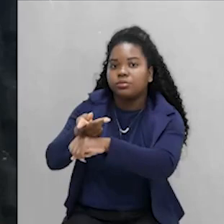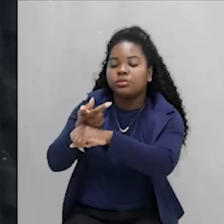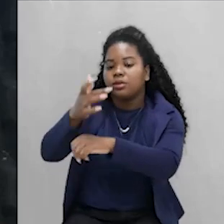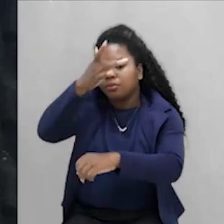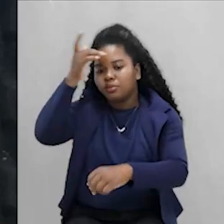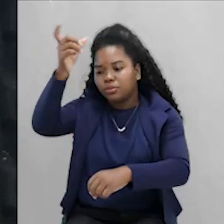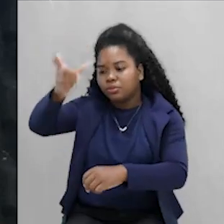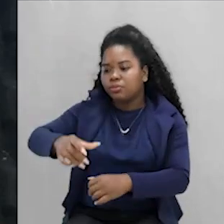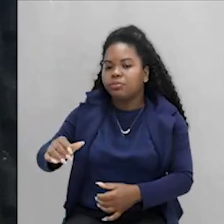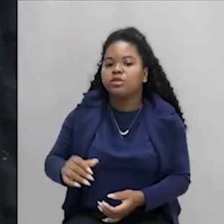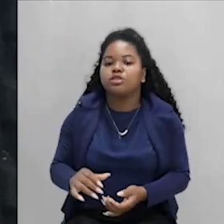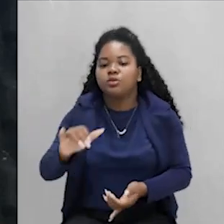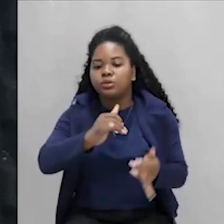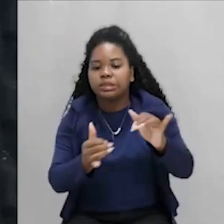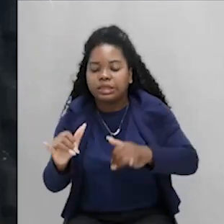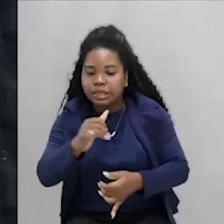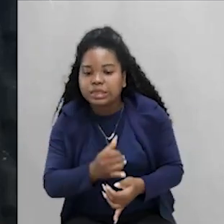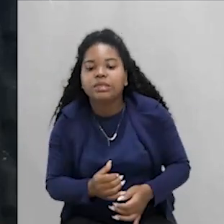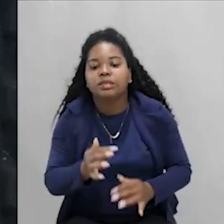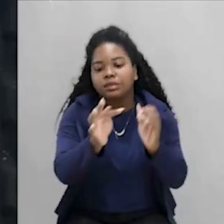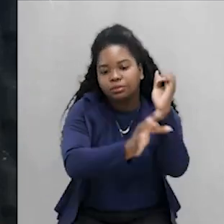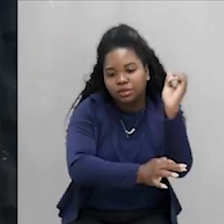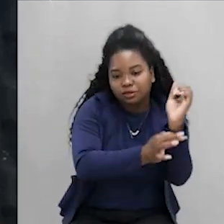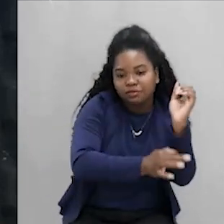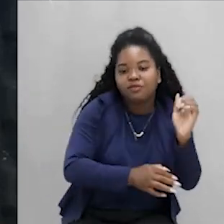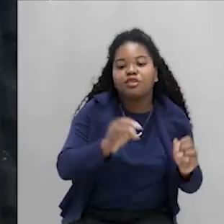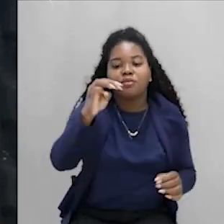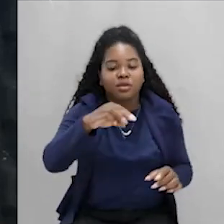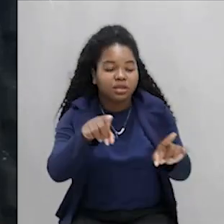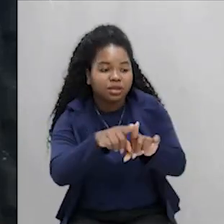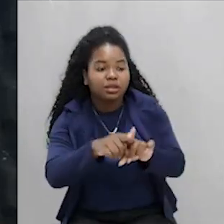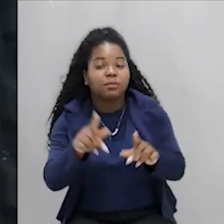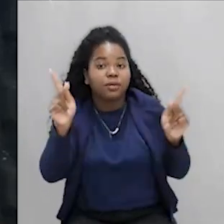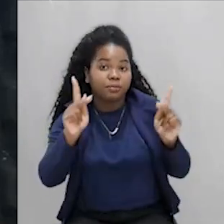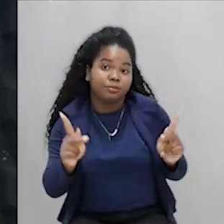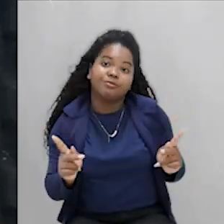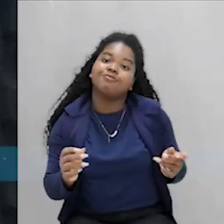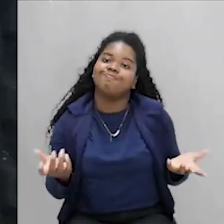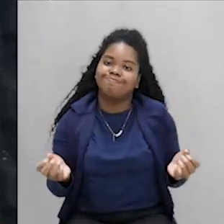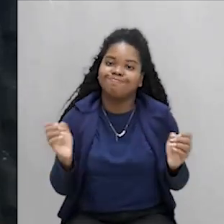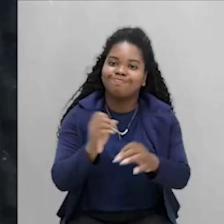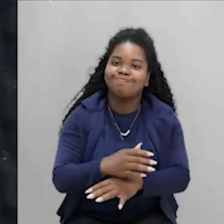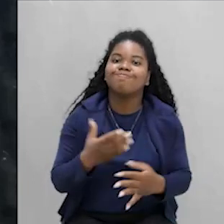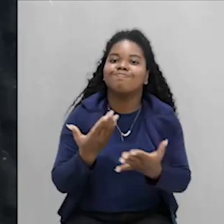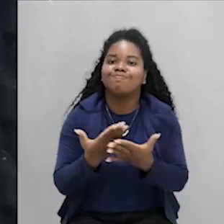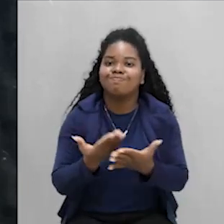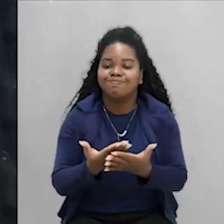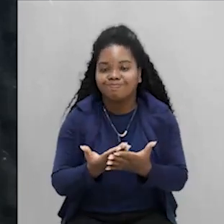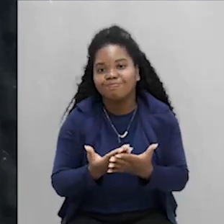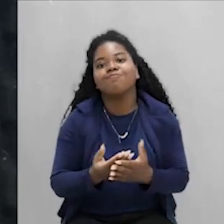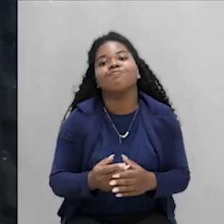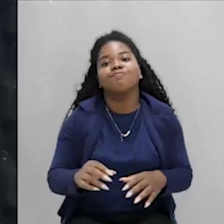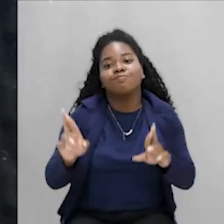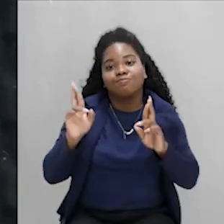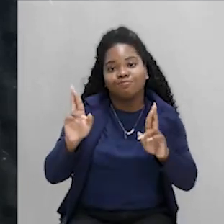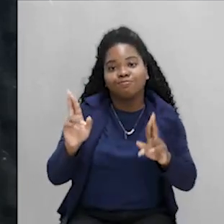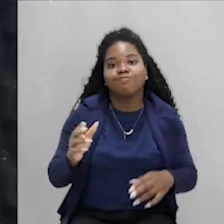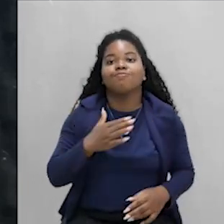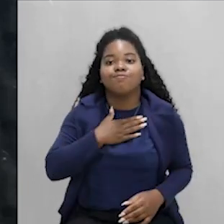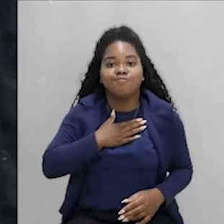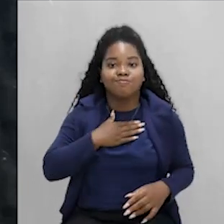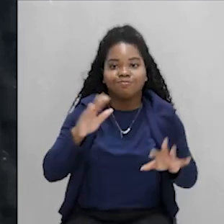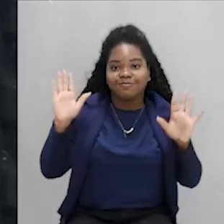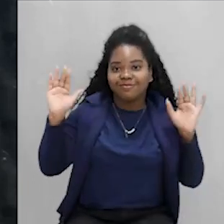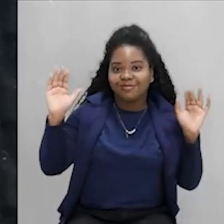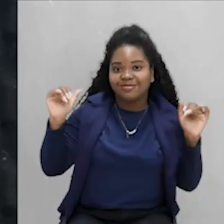química da física da matemática e da Paz Ok então minha foi a nossa aula espero que vocês tenham gostado até a